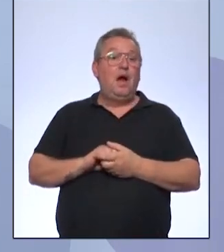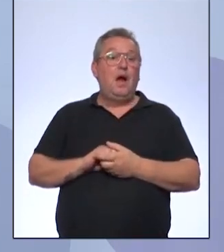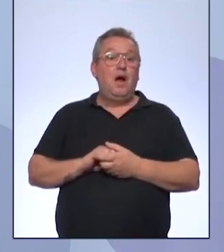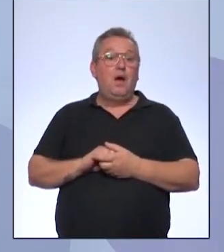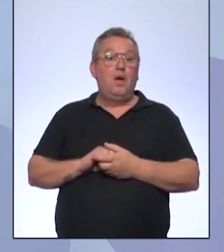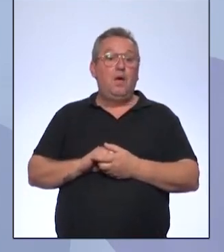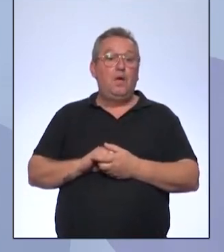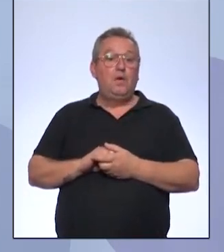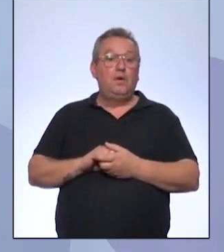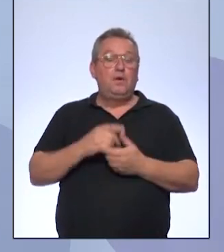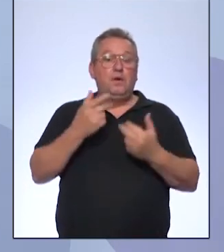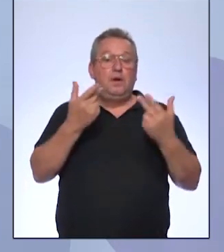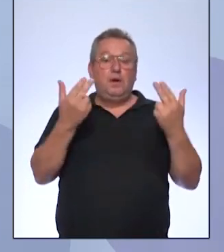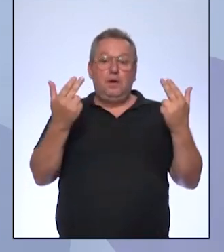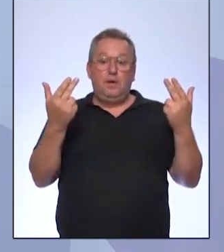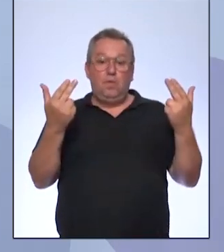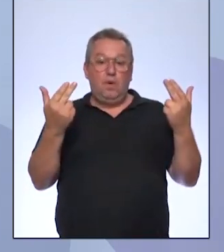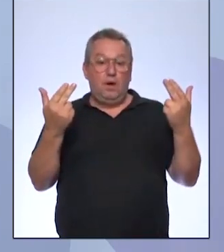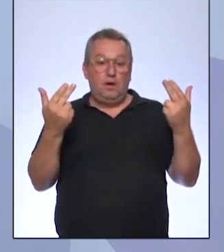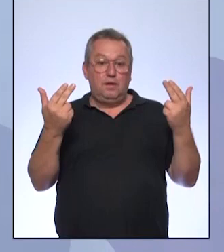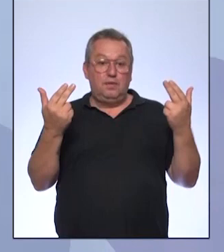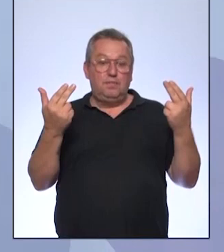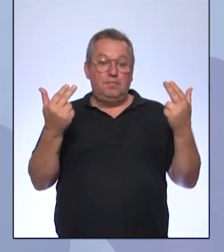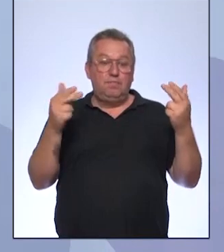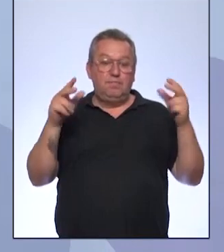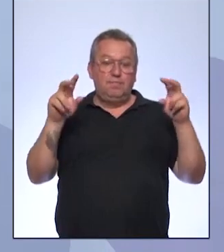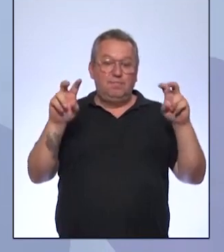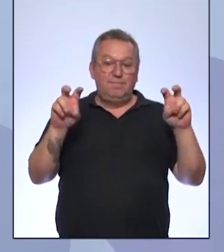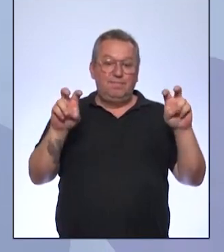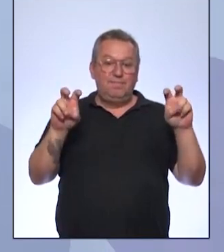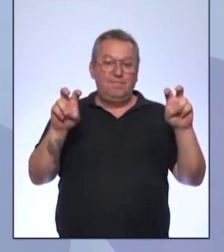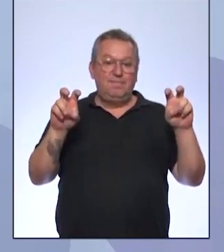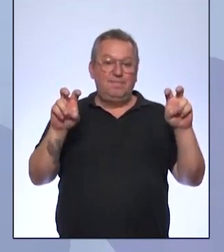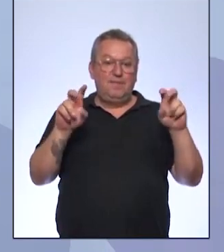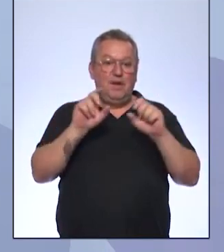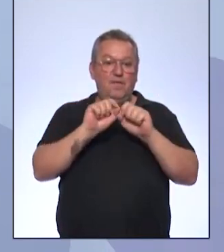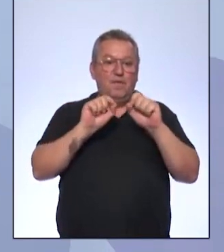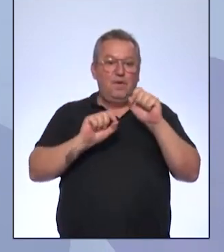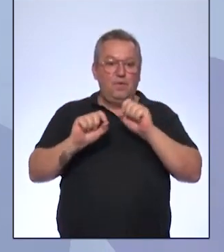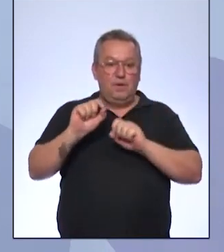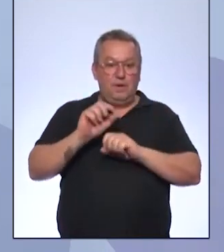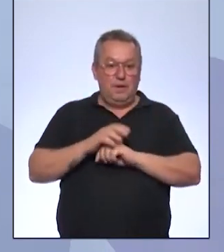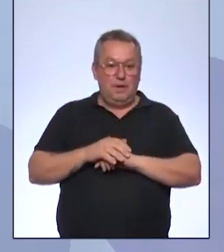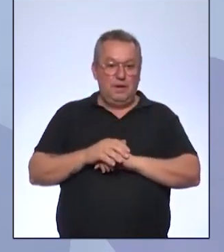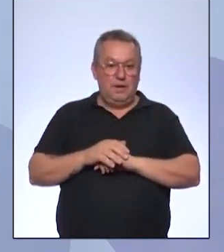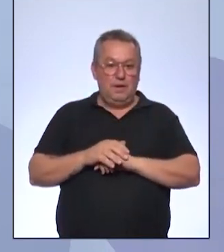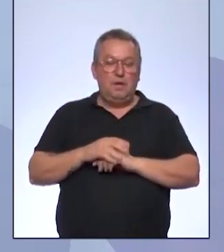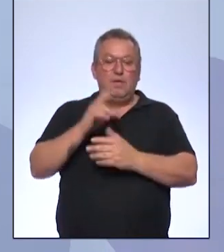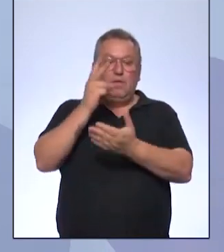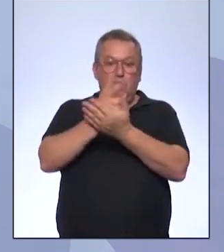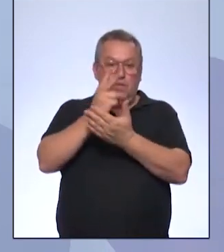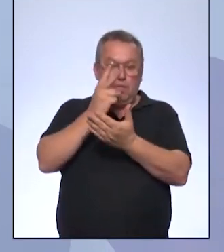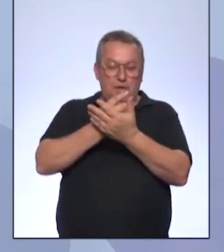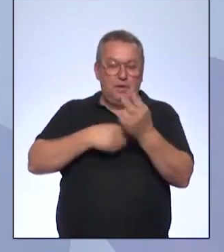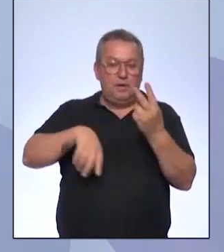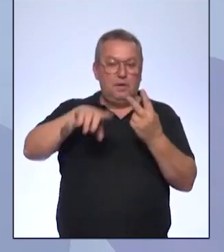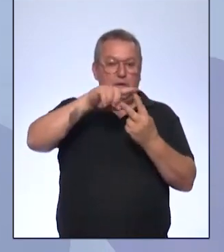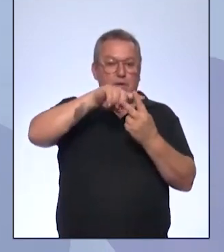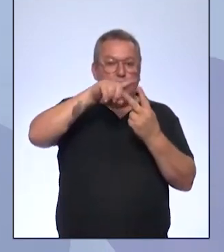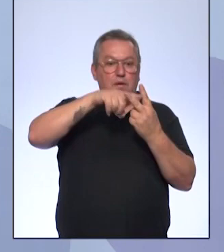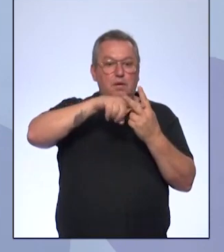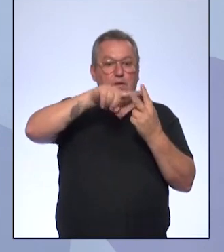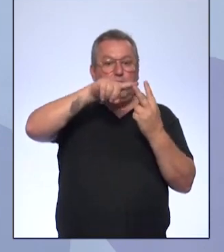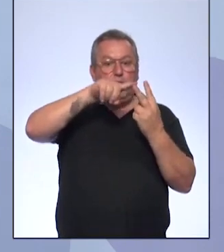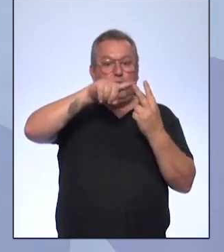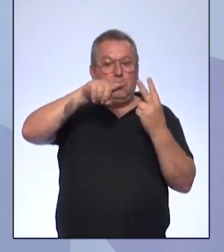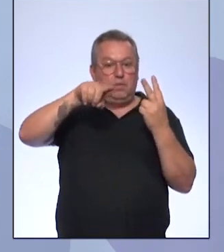olha, eles são iguais. Então, o que eu vou fazer aqui? Eu vou manter